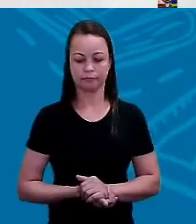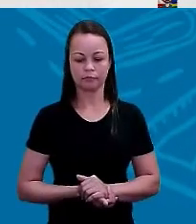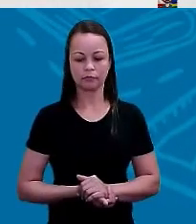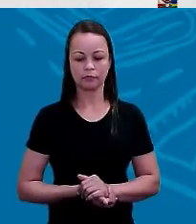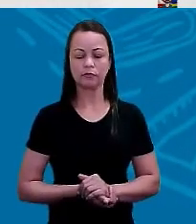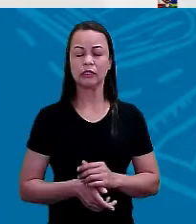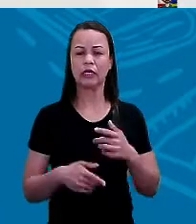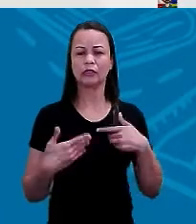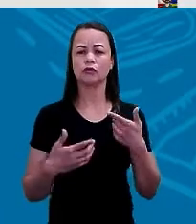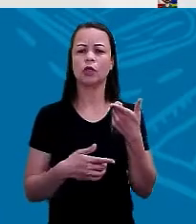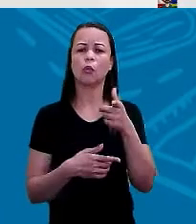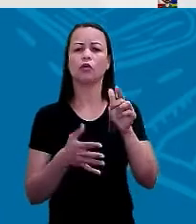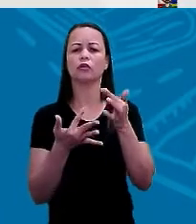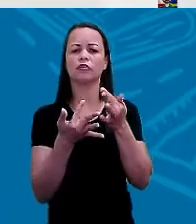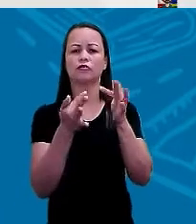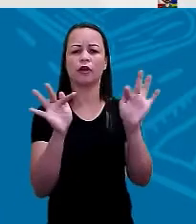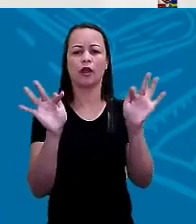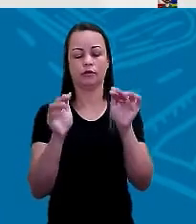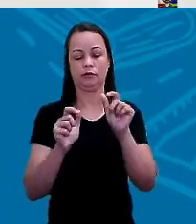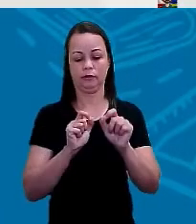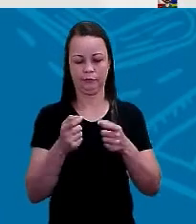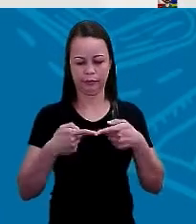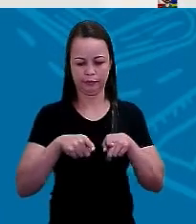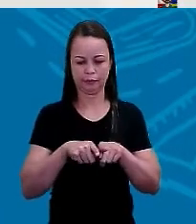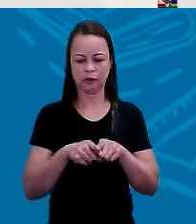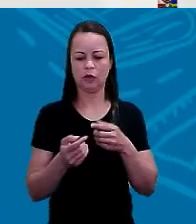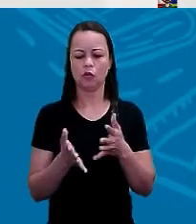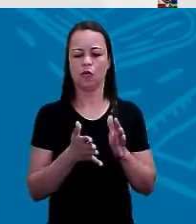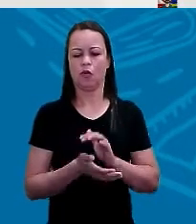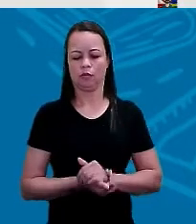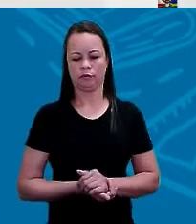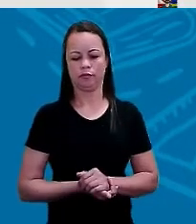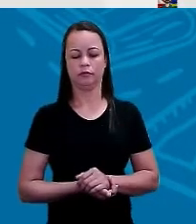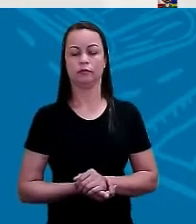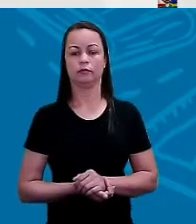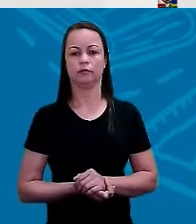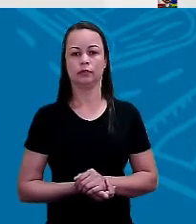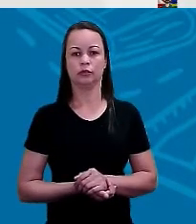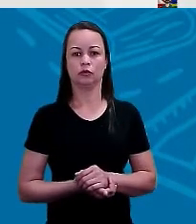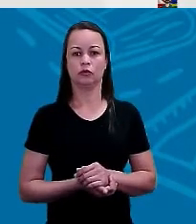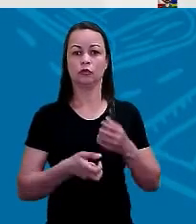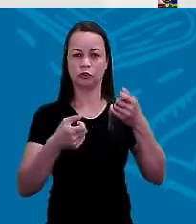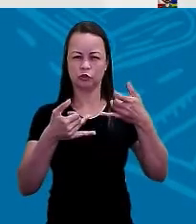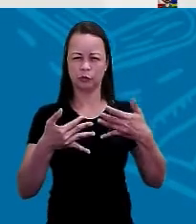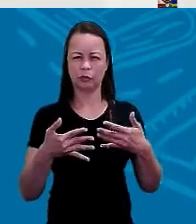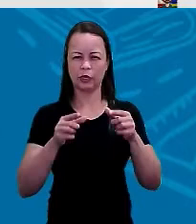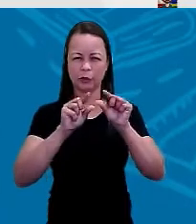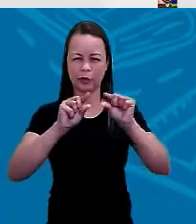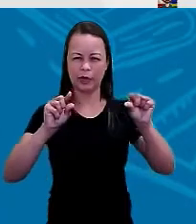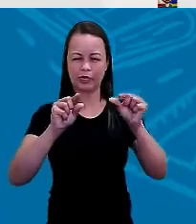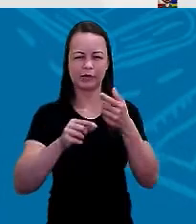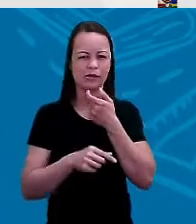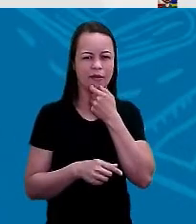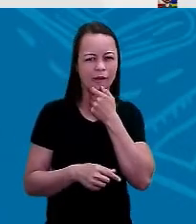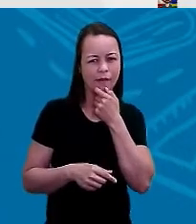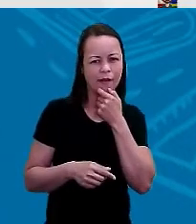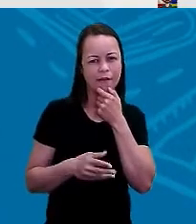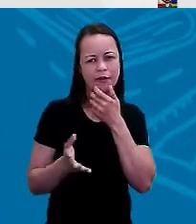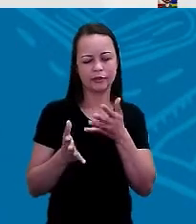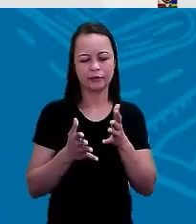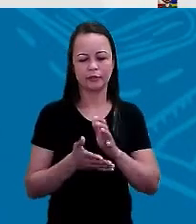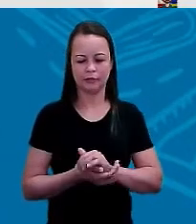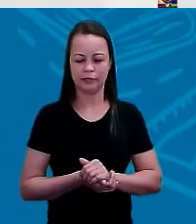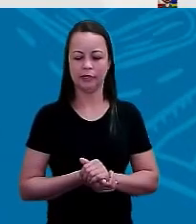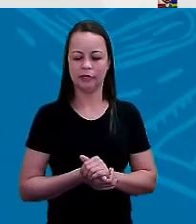eu tenho aqui outras frases. Quando eu digo, por exemplo, Bob wasn't a doctor, he was a teacher. Bob wasn't